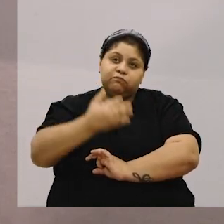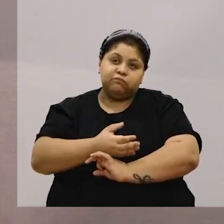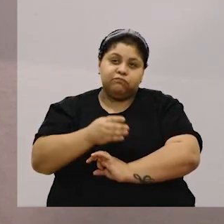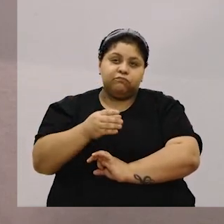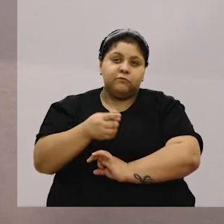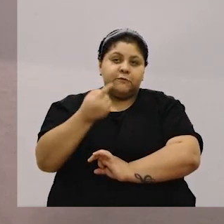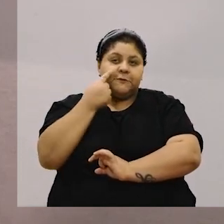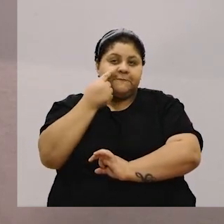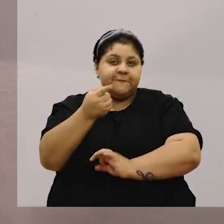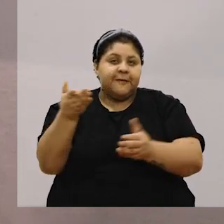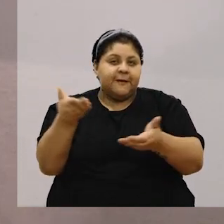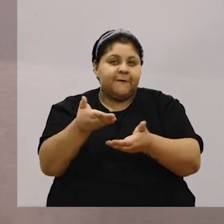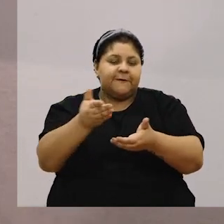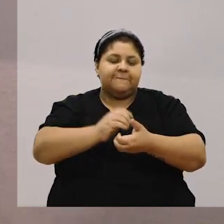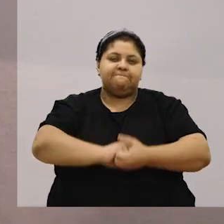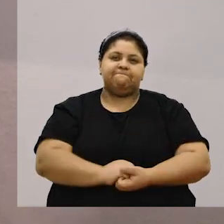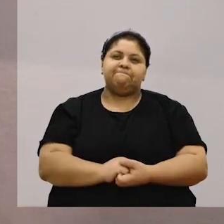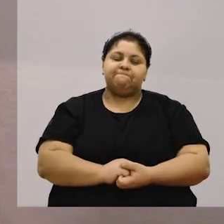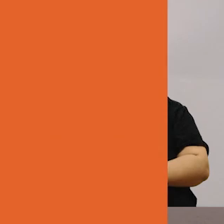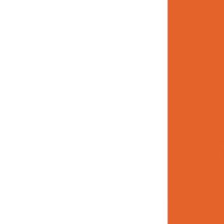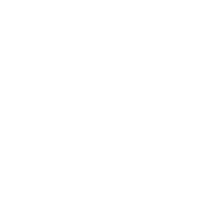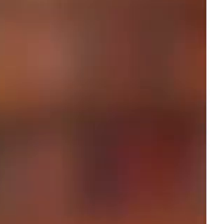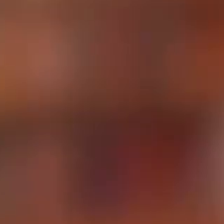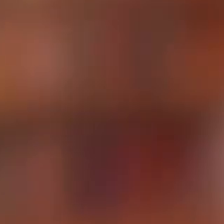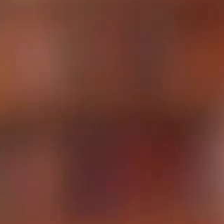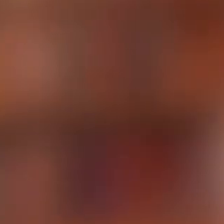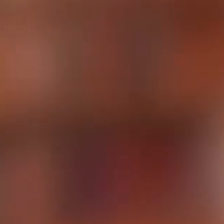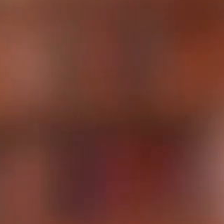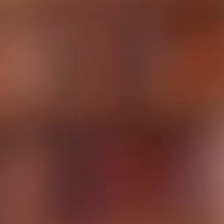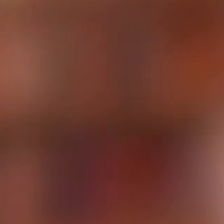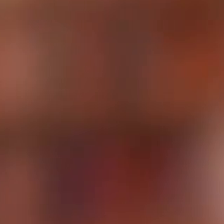uma retrospectiva que você confere agora.